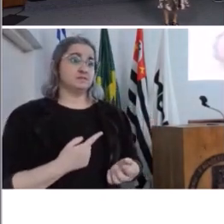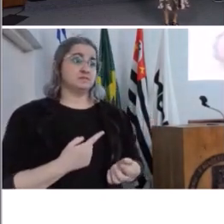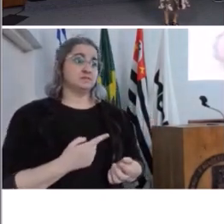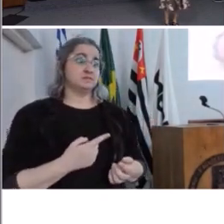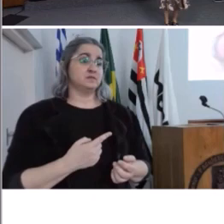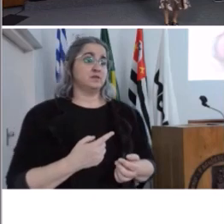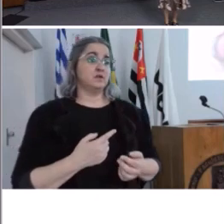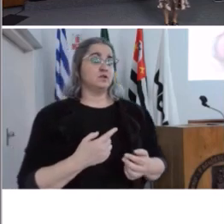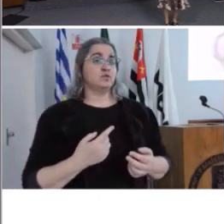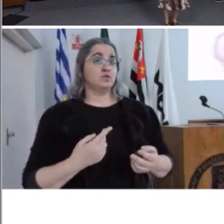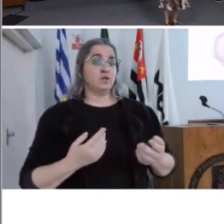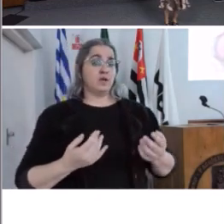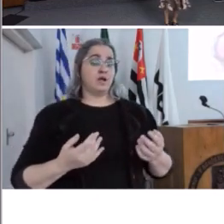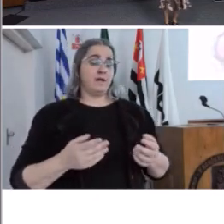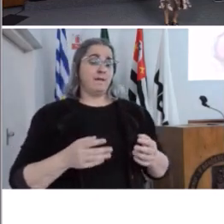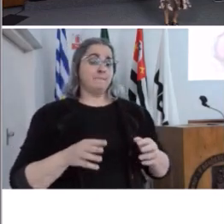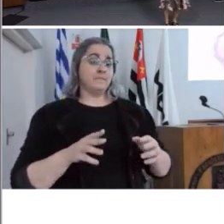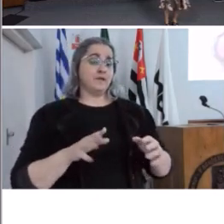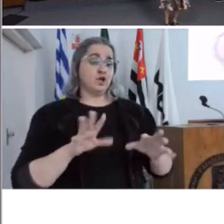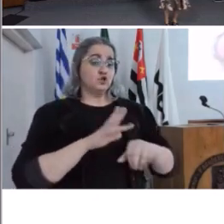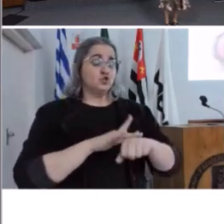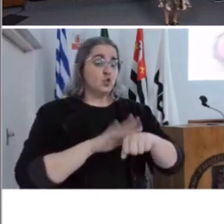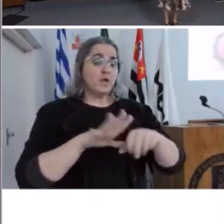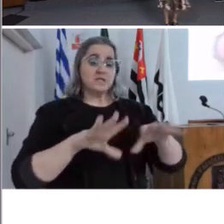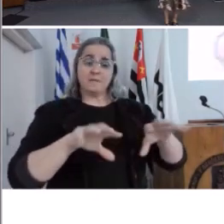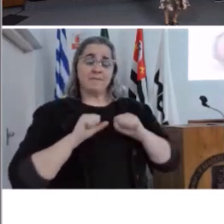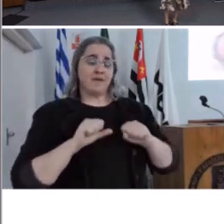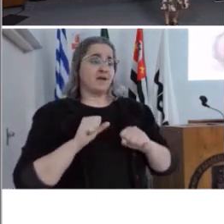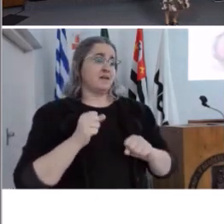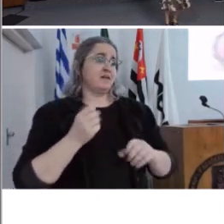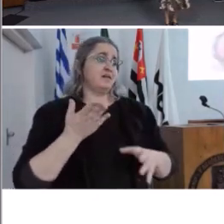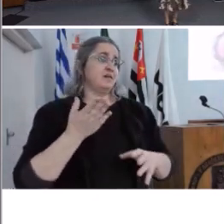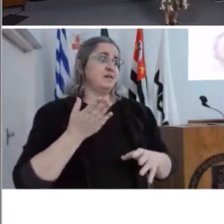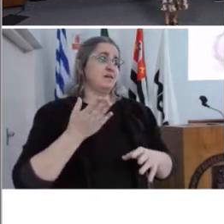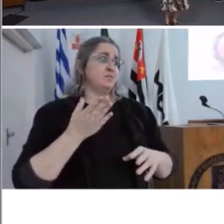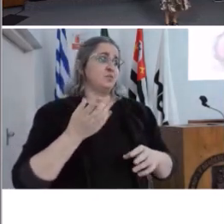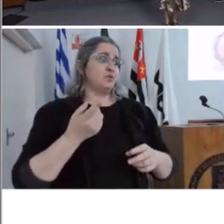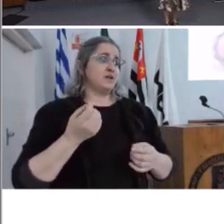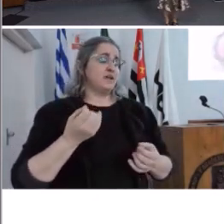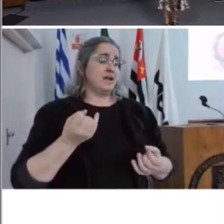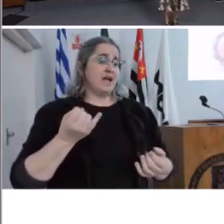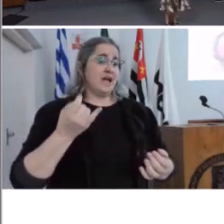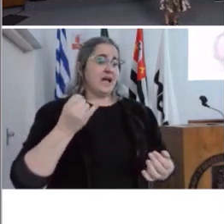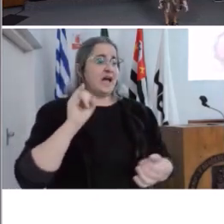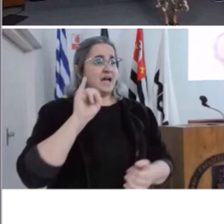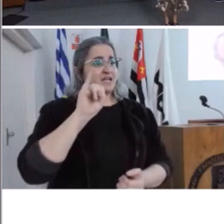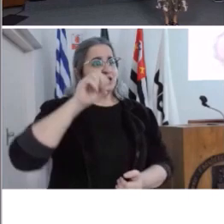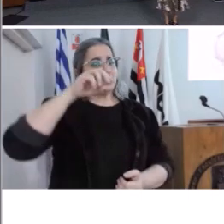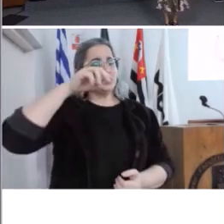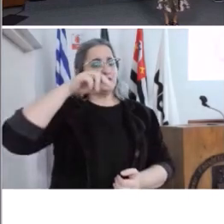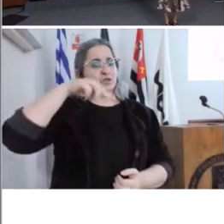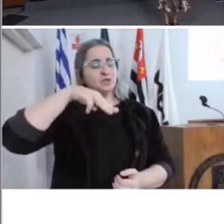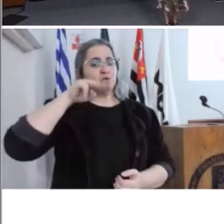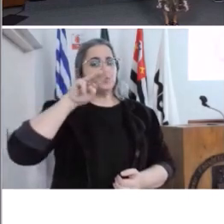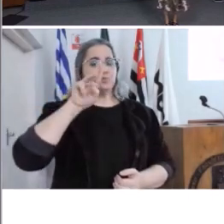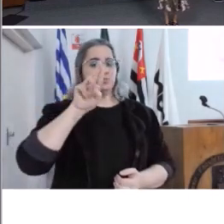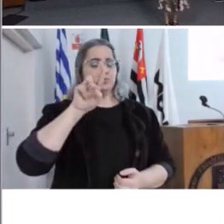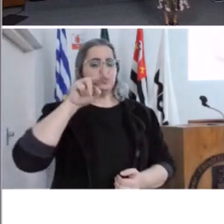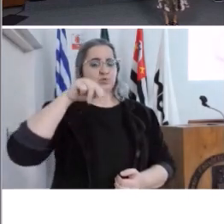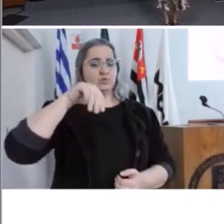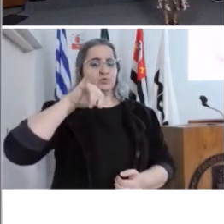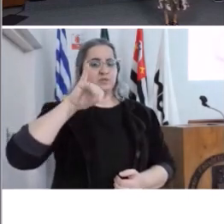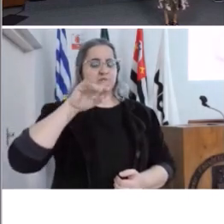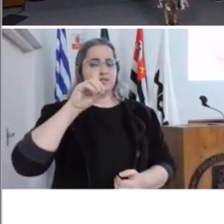relação ao sistema imunológico. Então, isso tudo mostra. Se o sistema imunológico já tem um déficit, e eu vou precisar da condição,